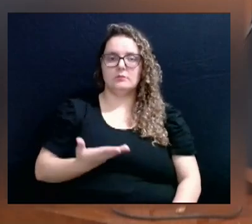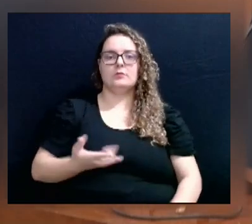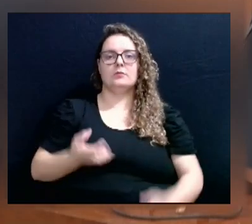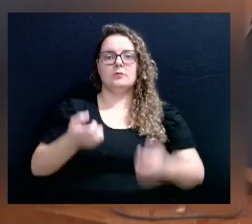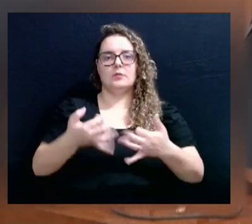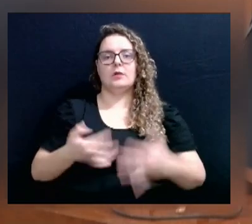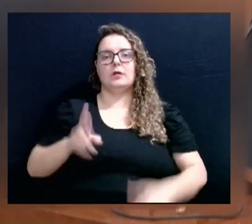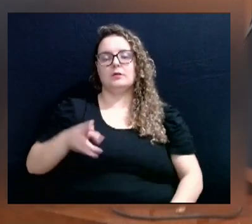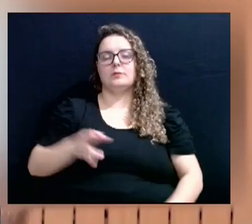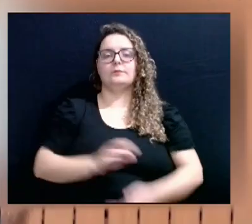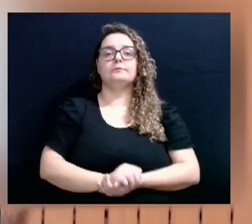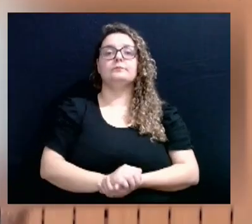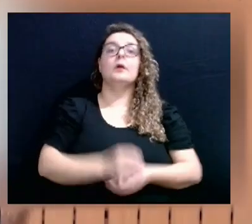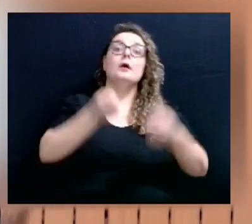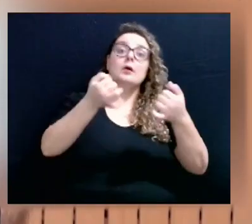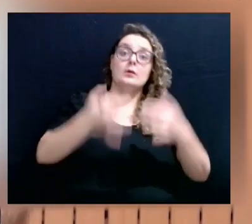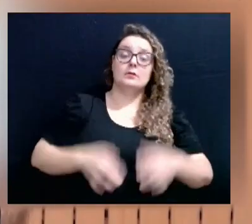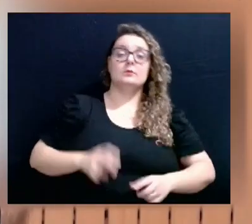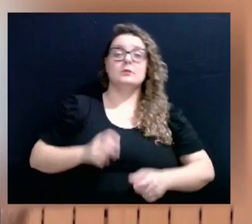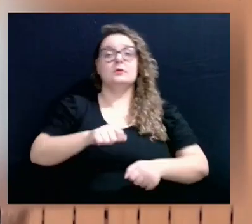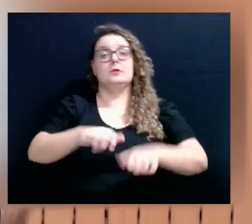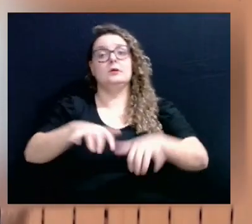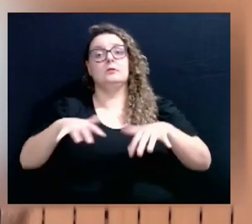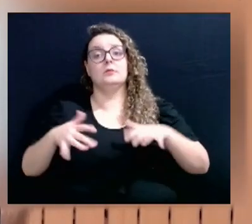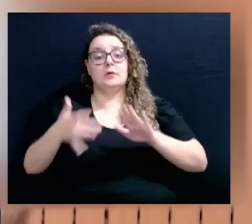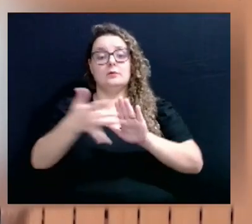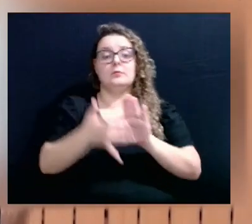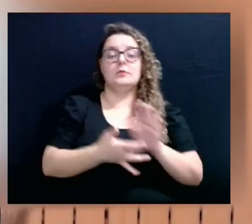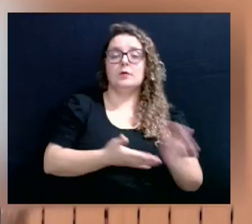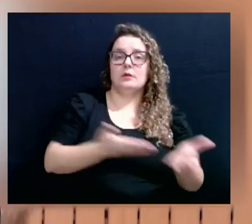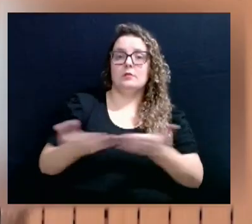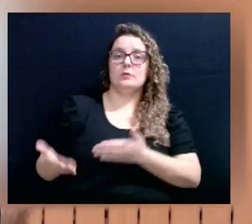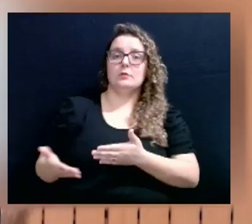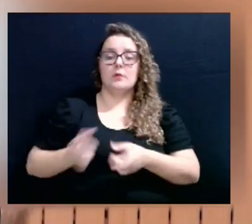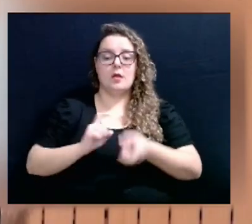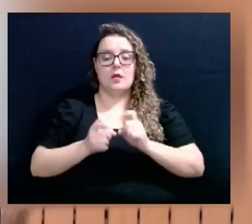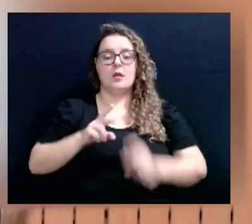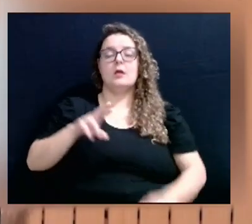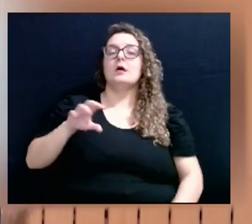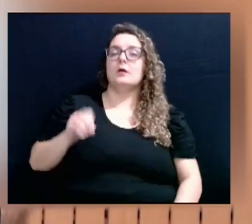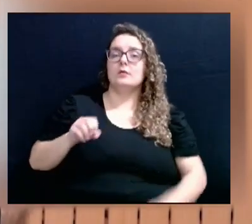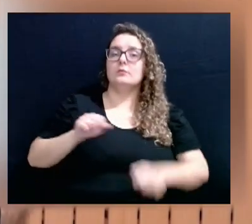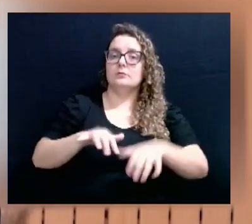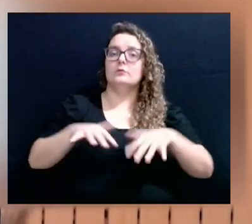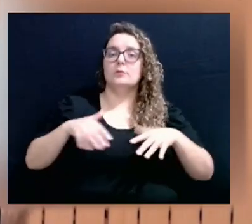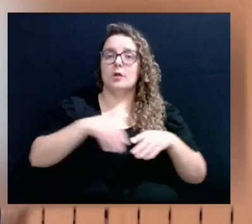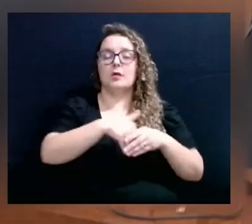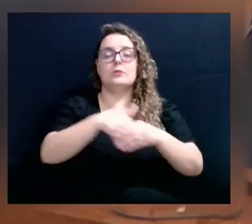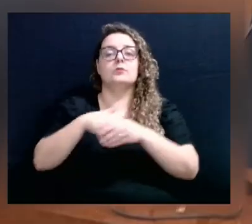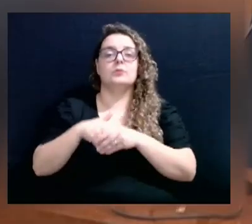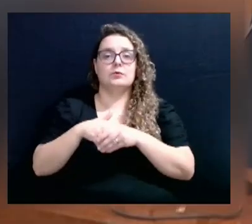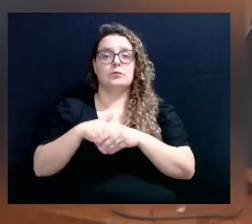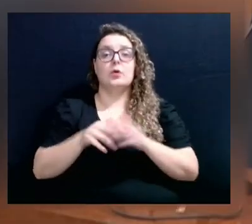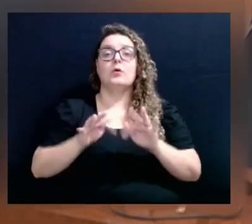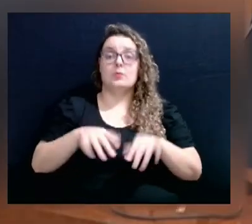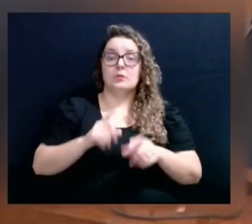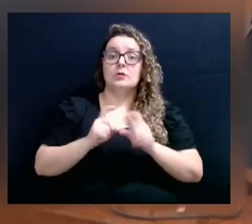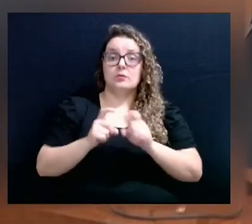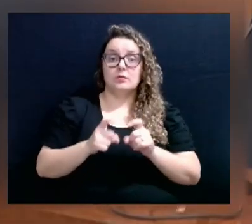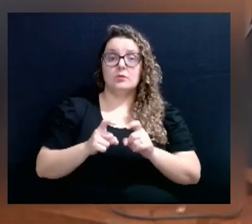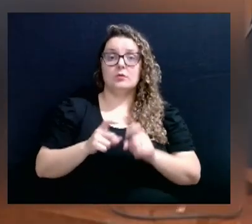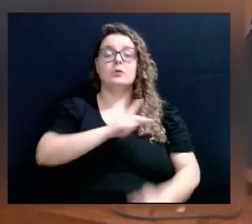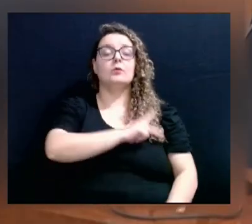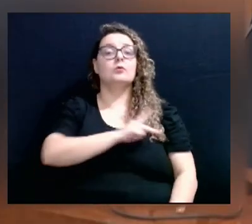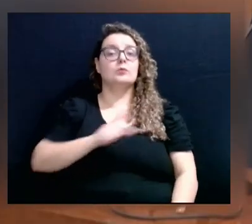as pautas podem ser colocadas em pauta para votação em plenário. Ao final da reunião, o presidente da